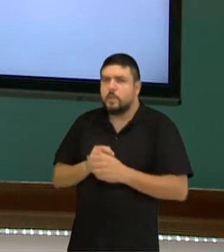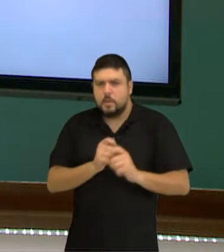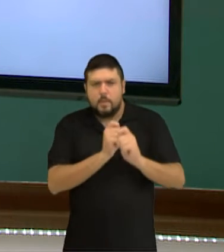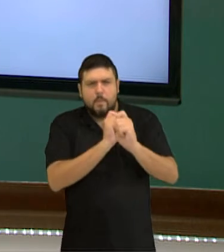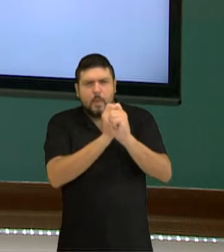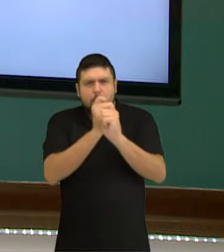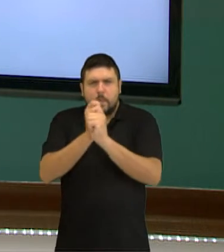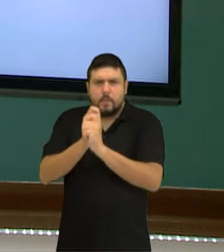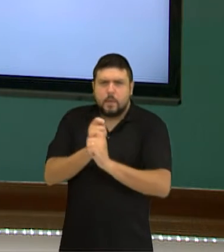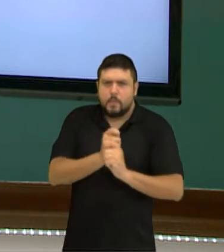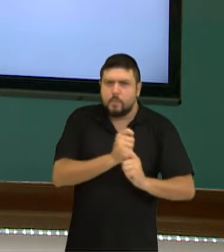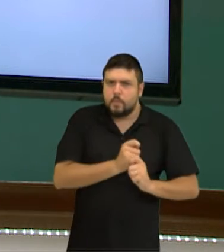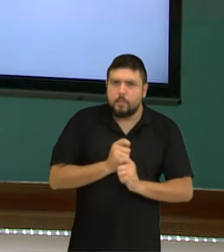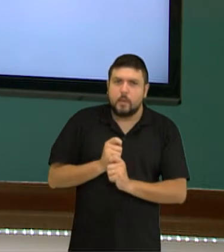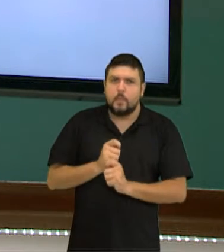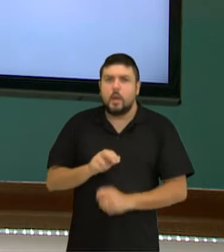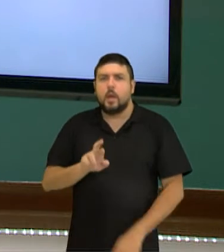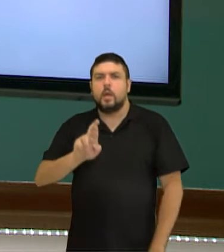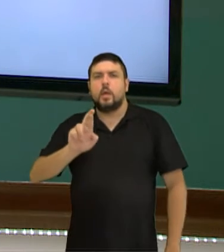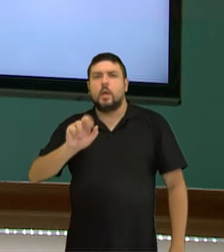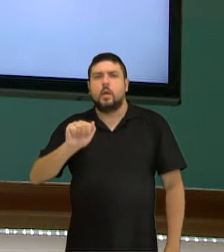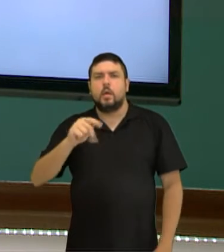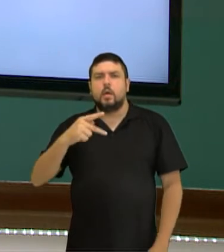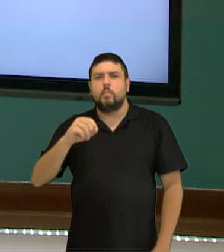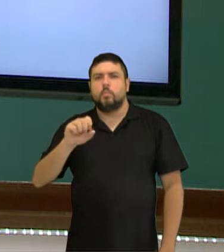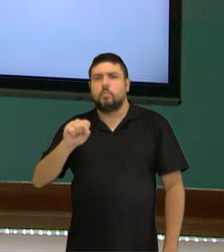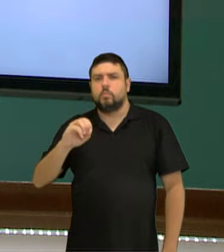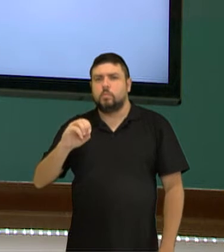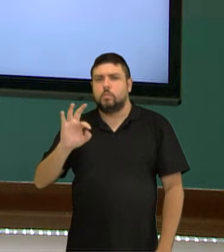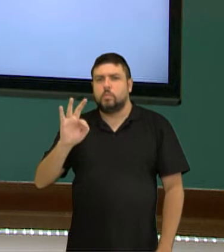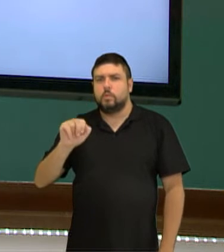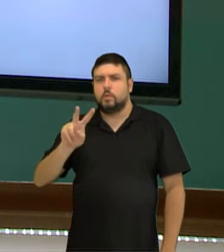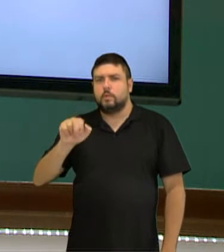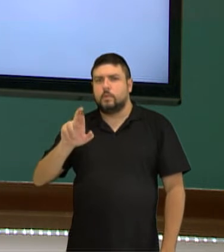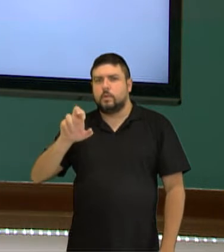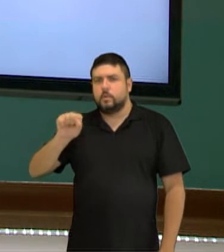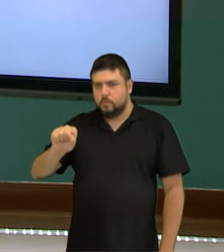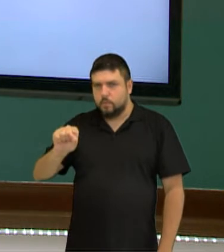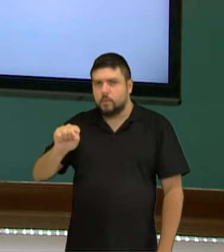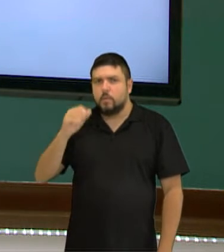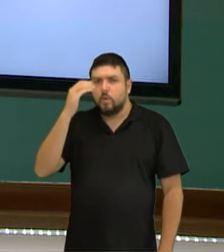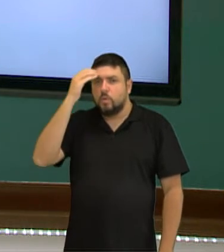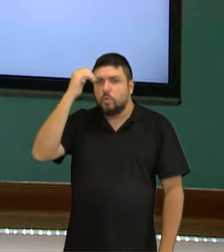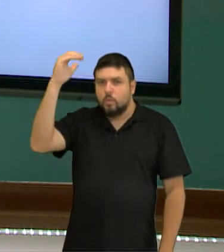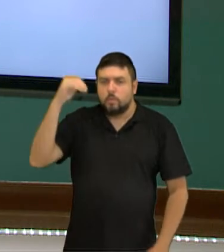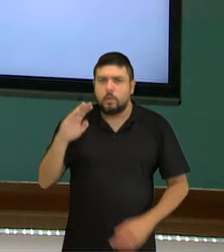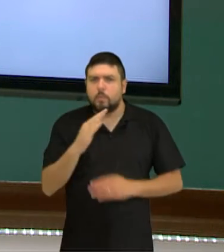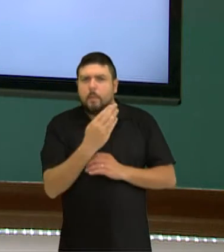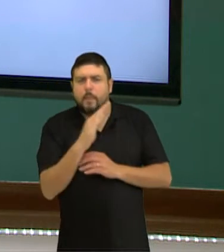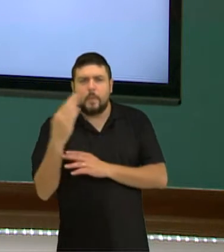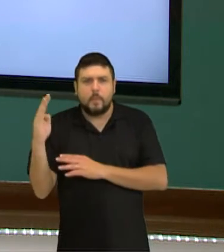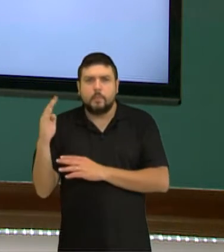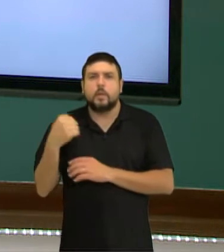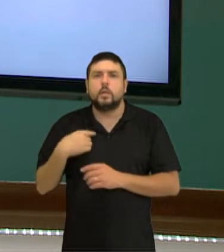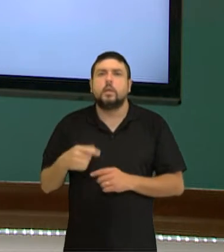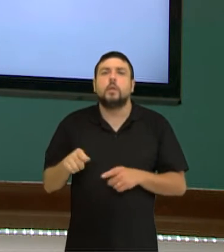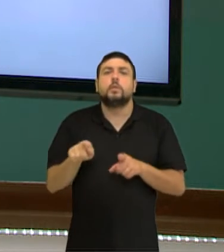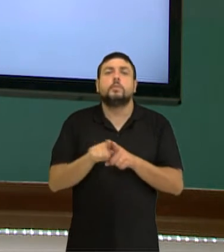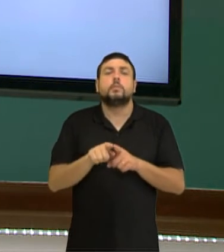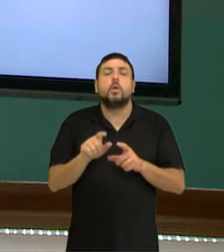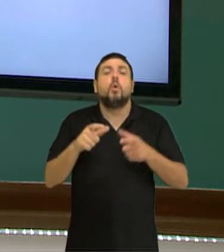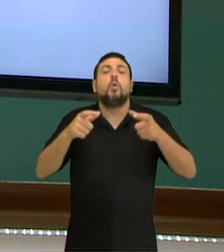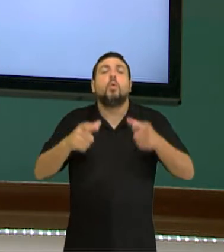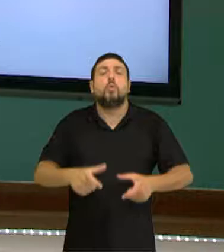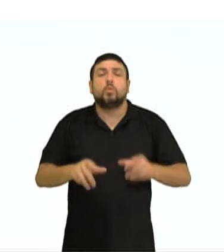mais famosos bandeirantes. Essa escultura também está lá no Museu Paulista, chamado também carinhosamente de Museu do Ipiranga, essa escultura